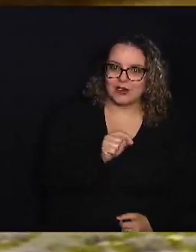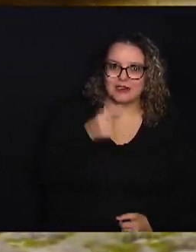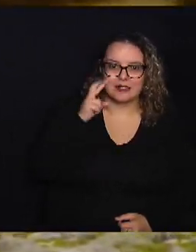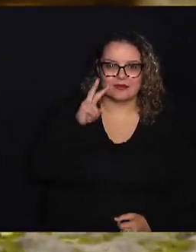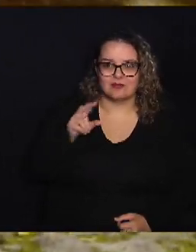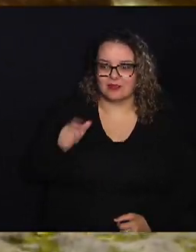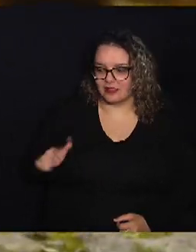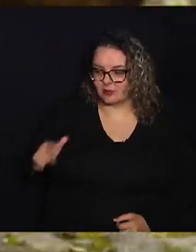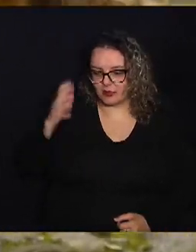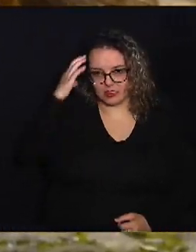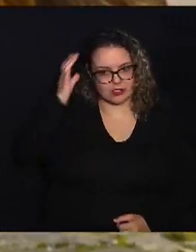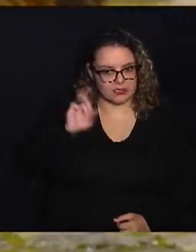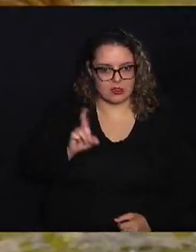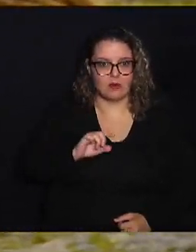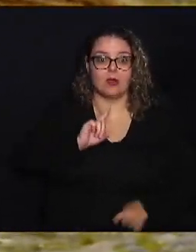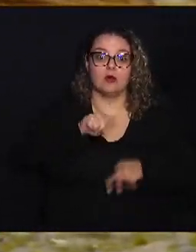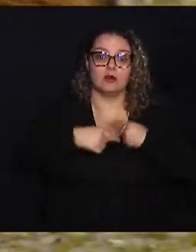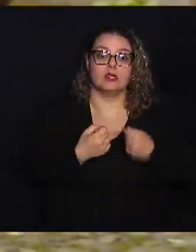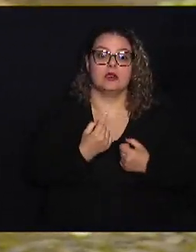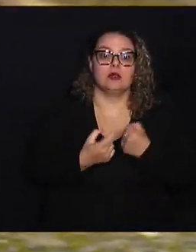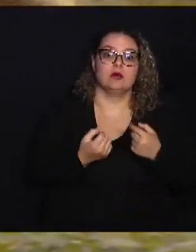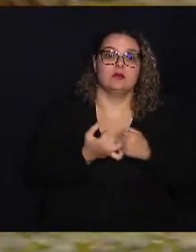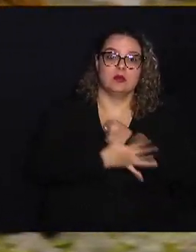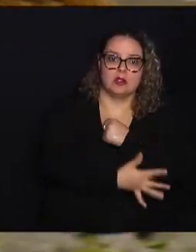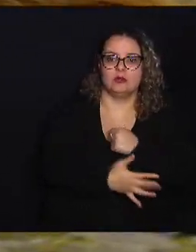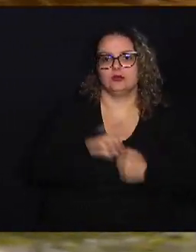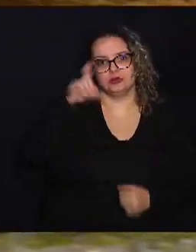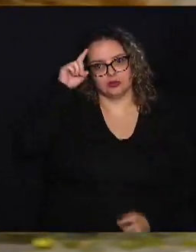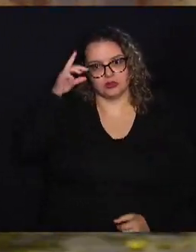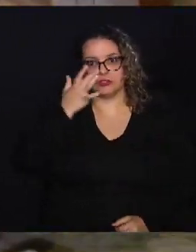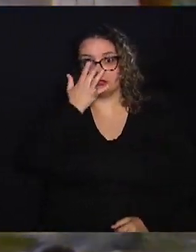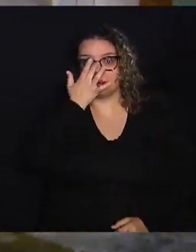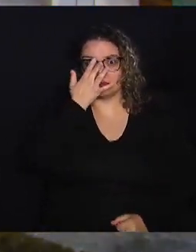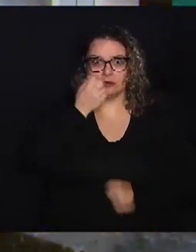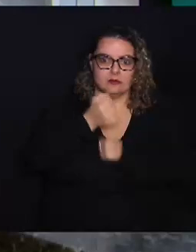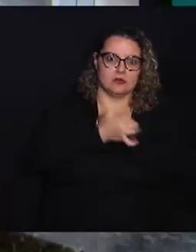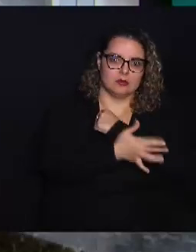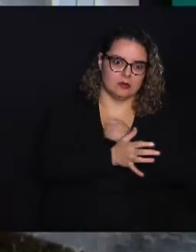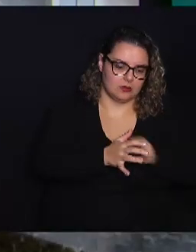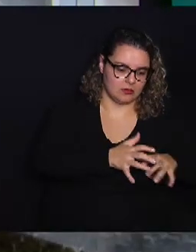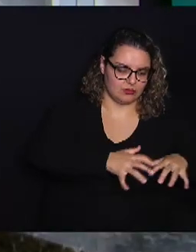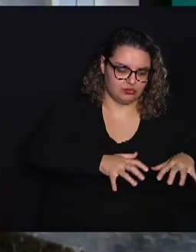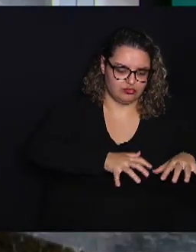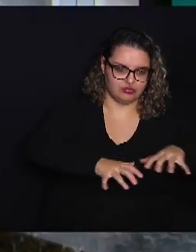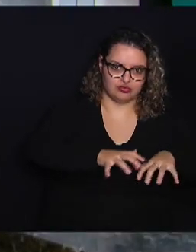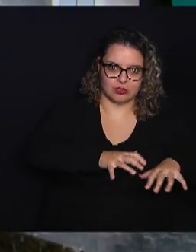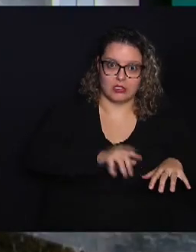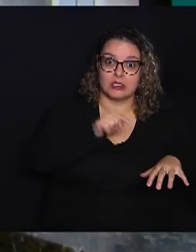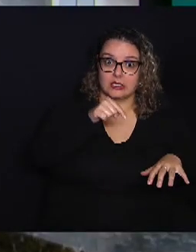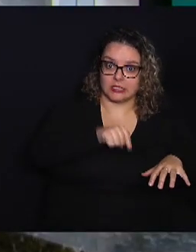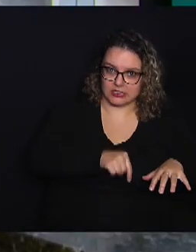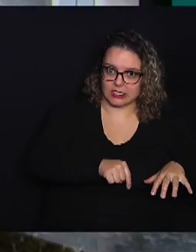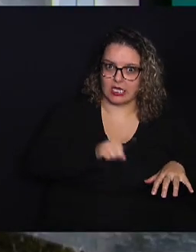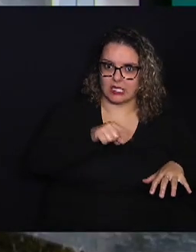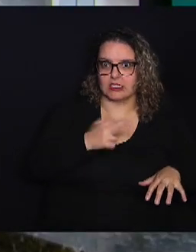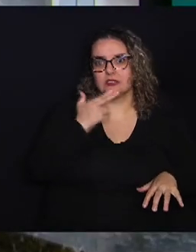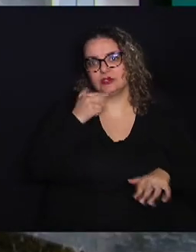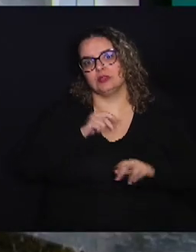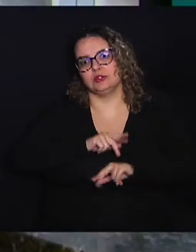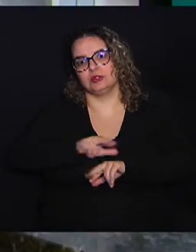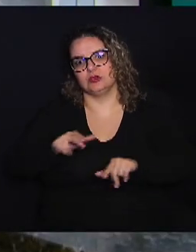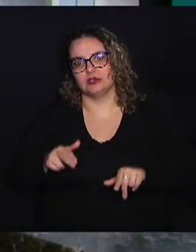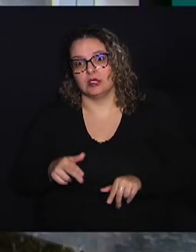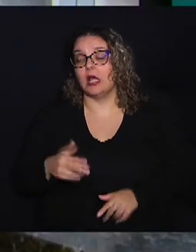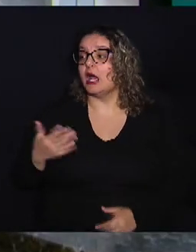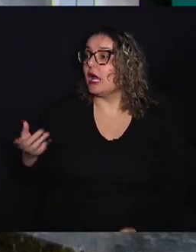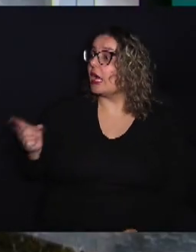fezes da capivara, ela libera em alguns momentos do dia, umas fezes bem liquefeitas, e são essas fezes que são muito nutritivas.